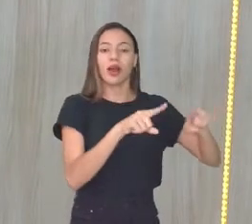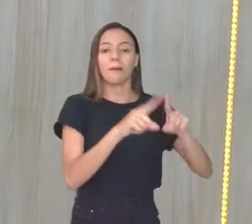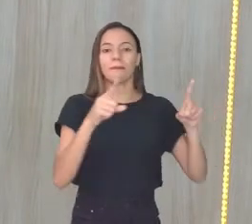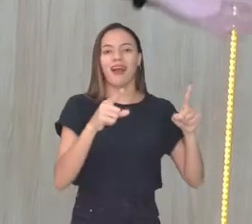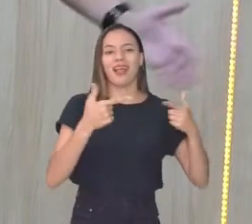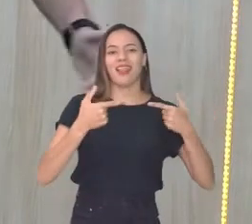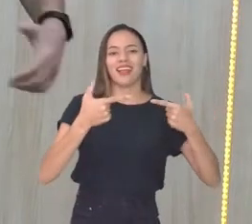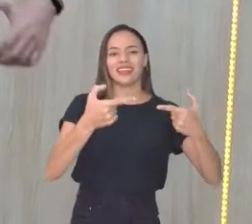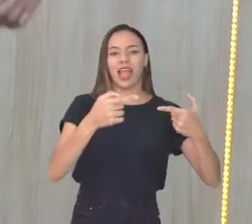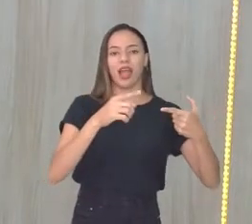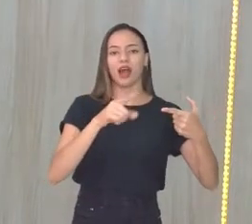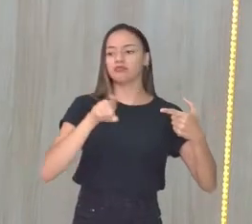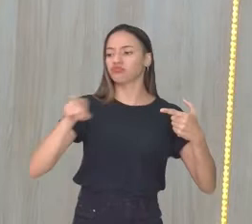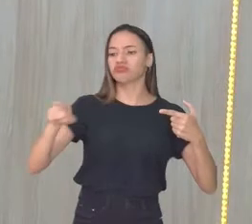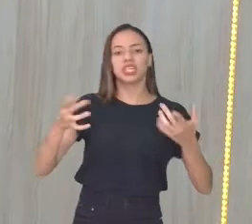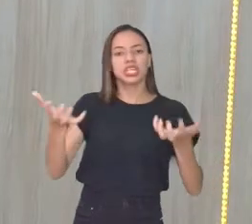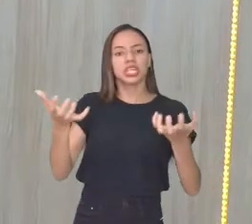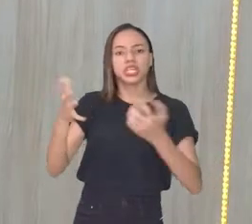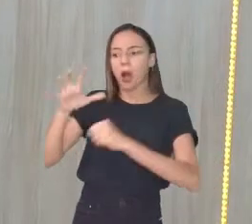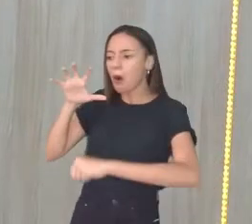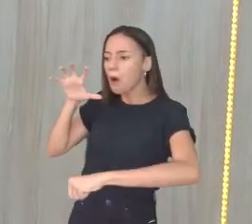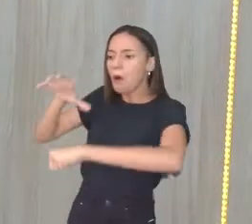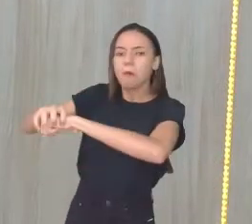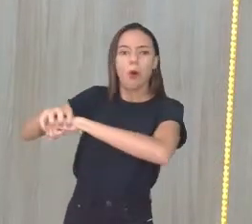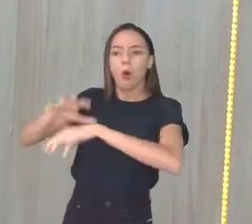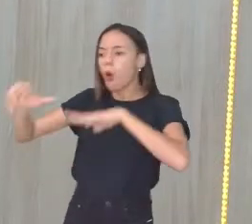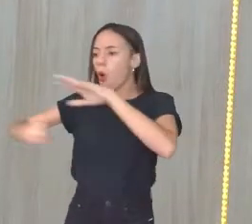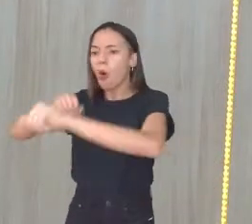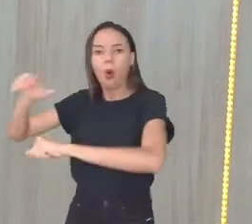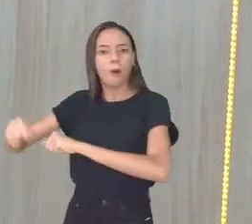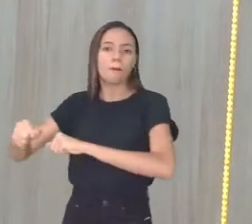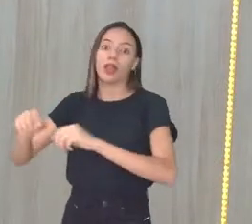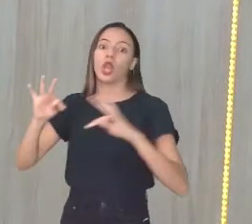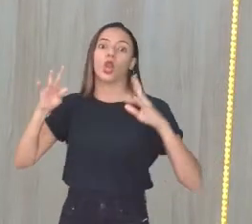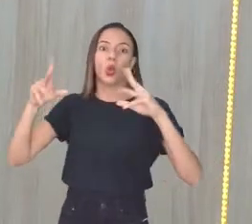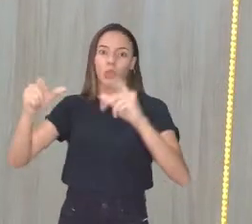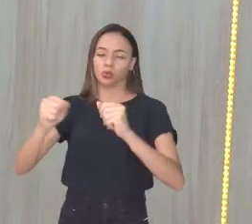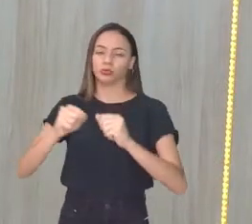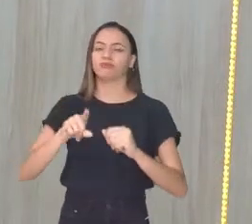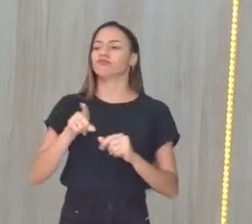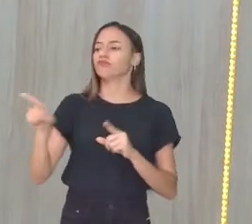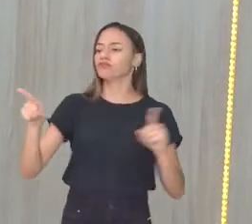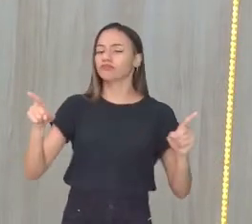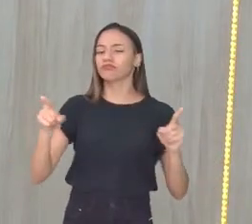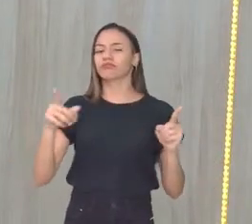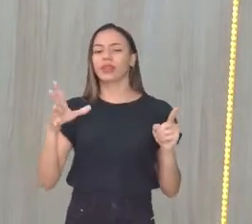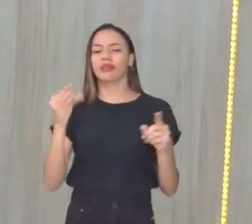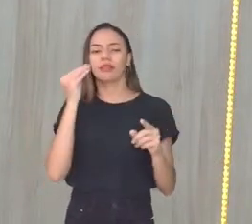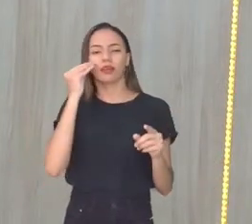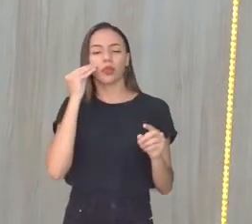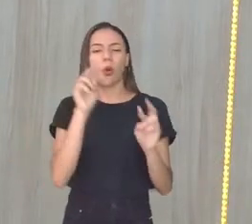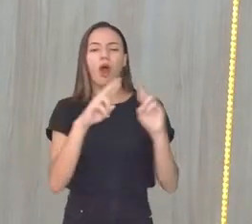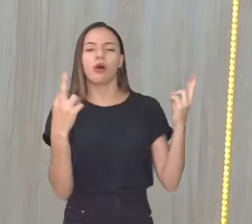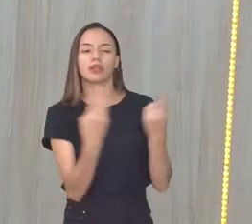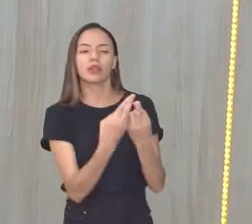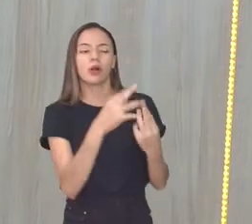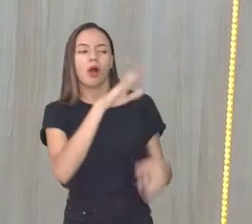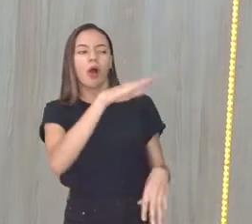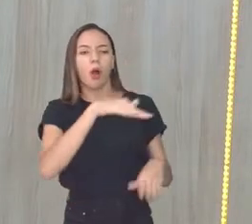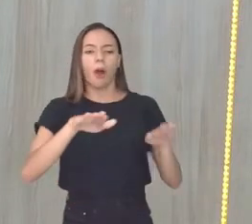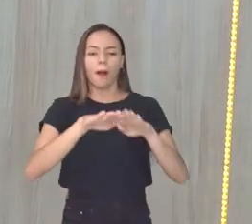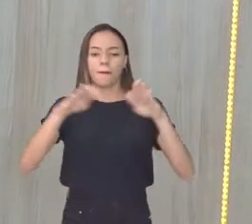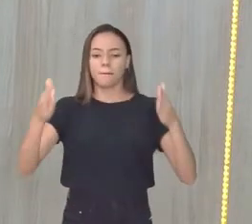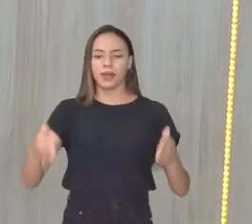invadir outros reinos e usurpar o que se tinha. Então o que é que ele faz? Um acordo. E o cara chegou e disse, essa mesa redonda não